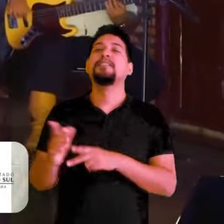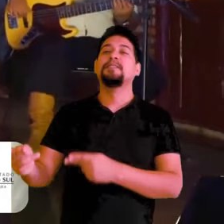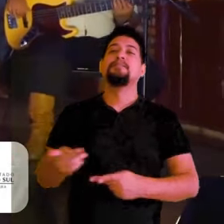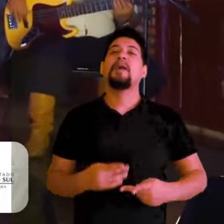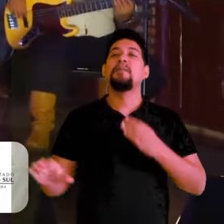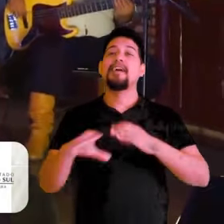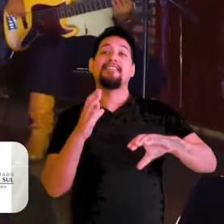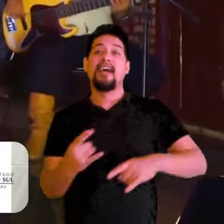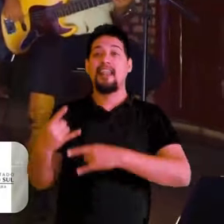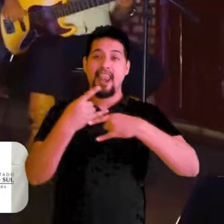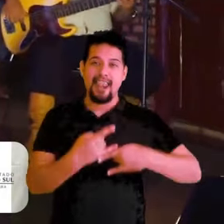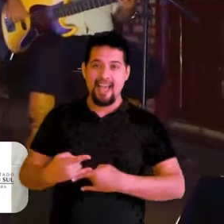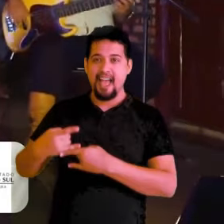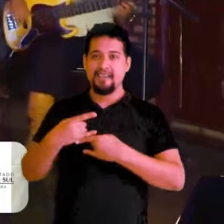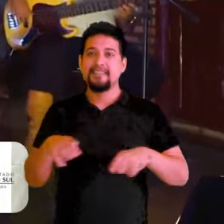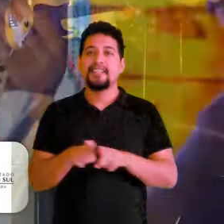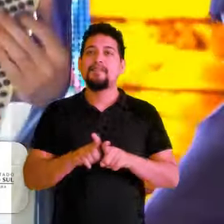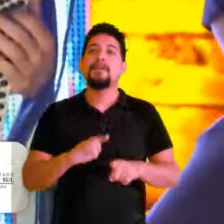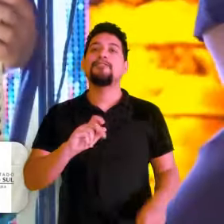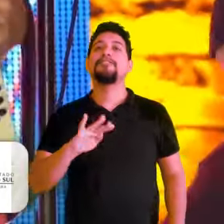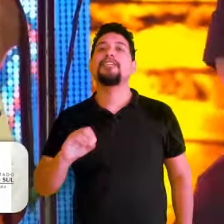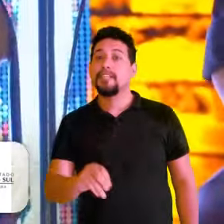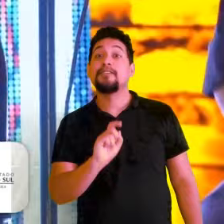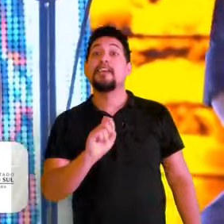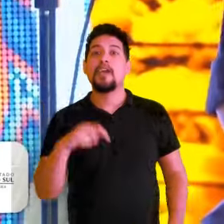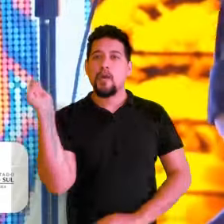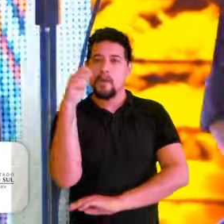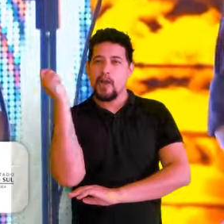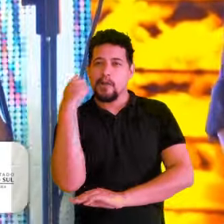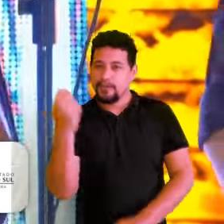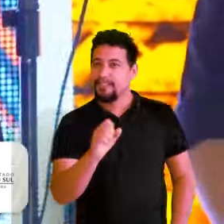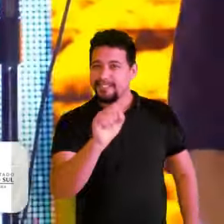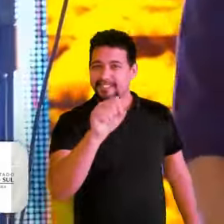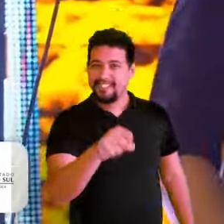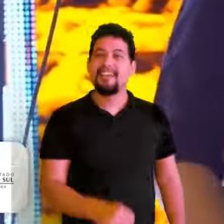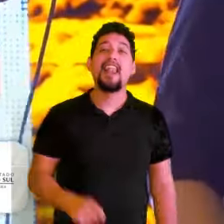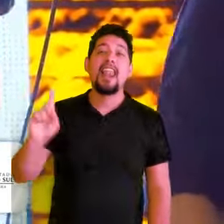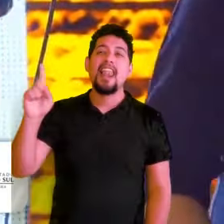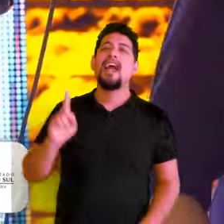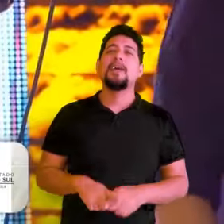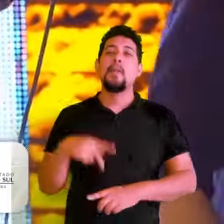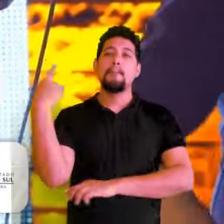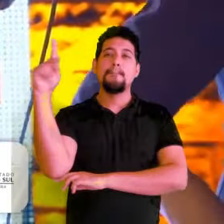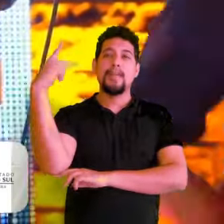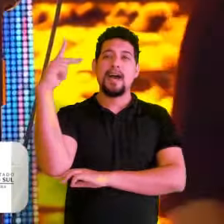E agora vamos chamar pra cantar na live do Chiquito de Bordoneio, o Gaúcho da Fronteira, lá do Paraguai,